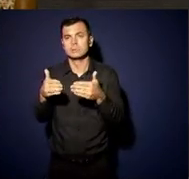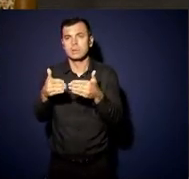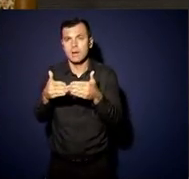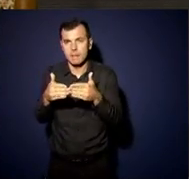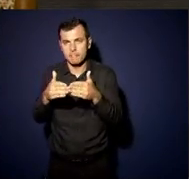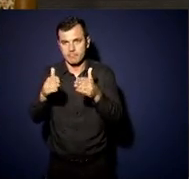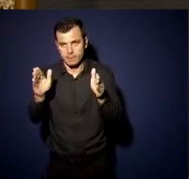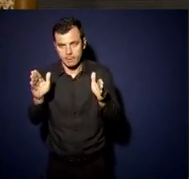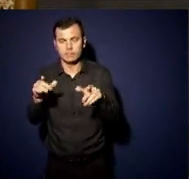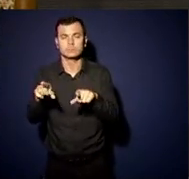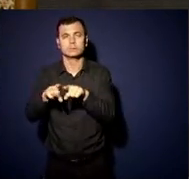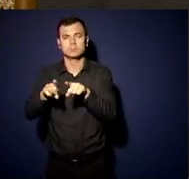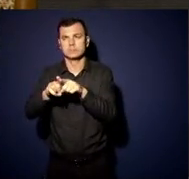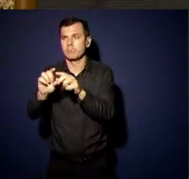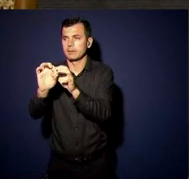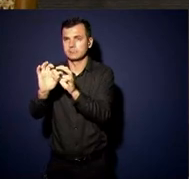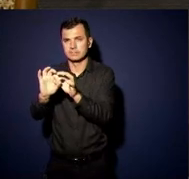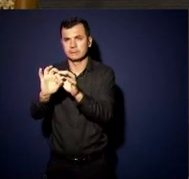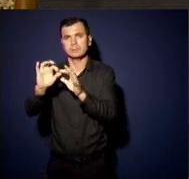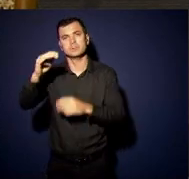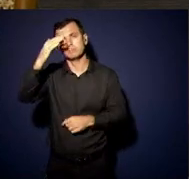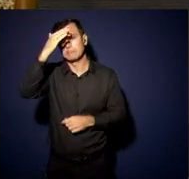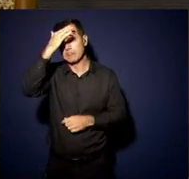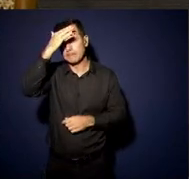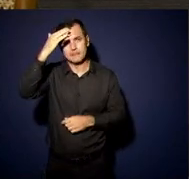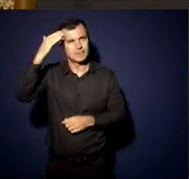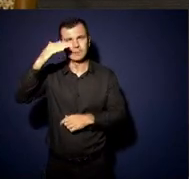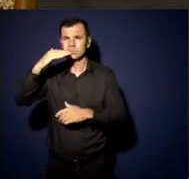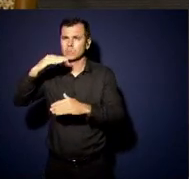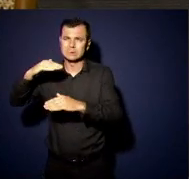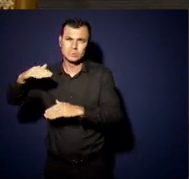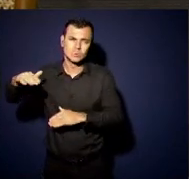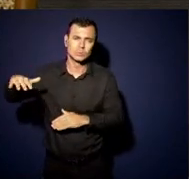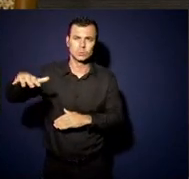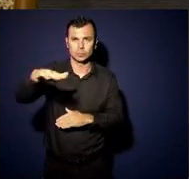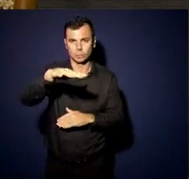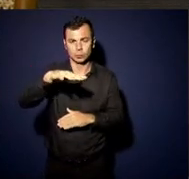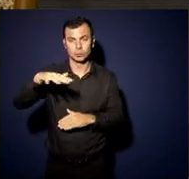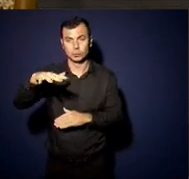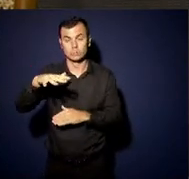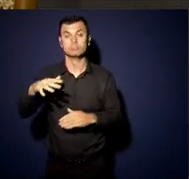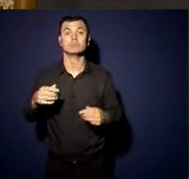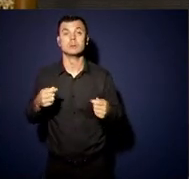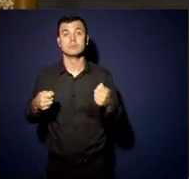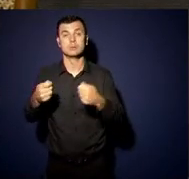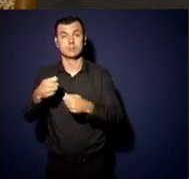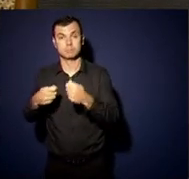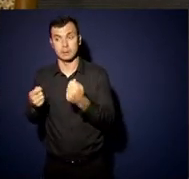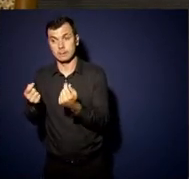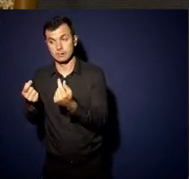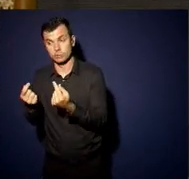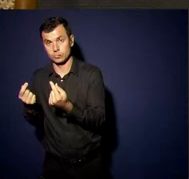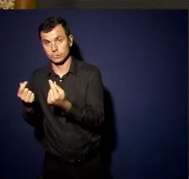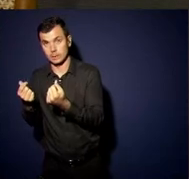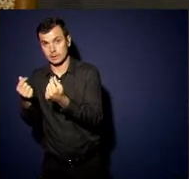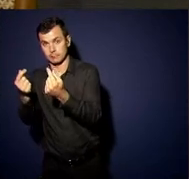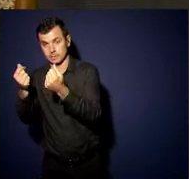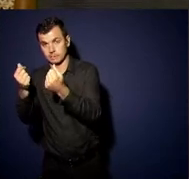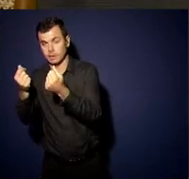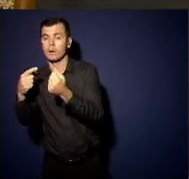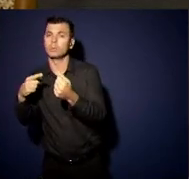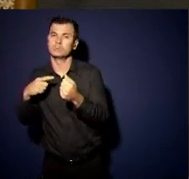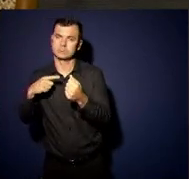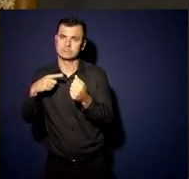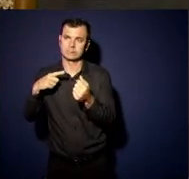democrático de todas e de todos esse mercado de capitais ele tem algumas nuances que